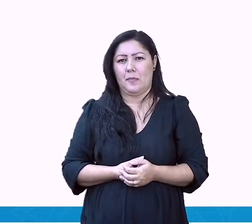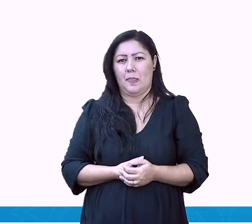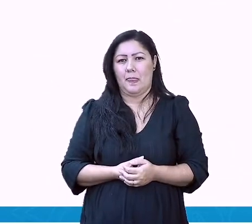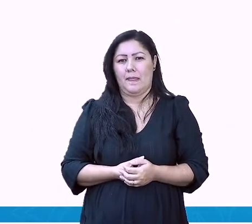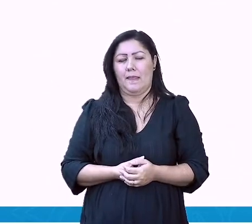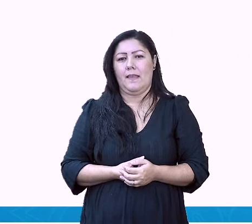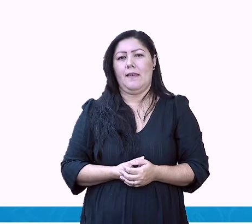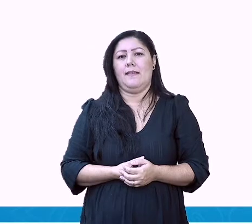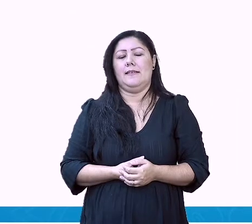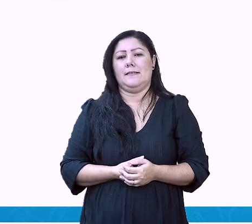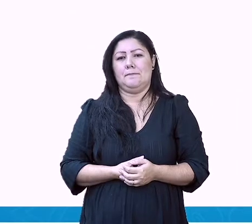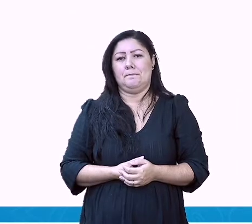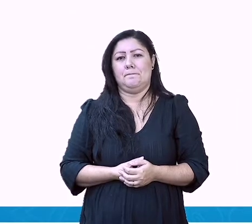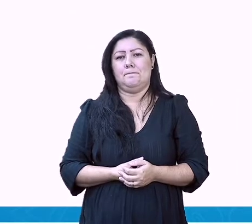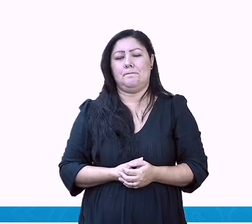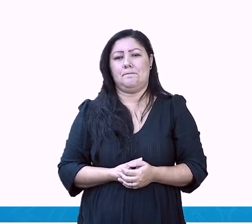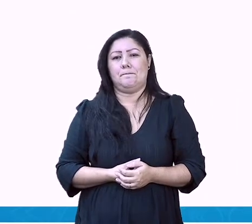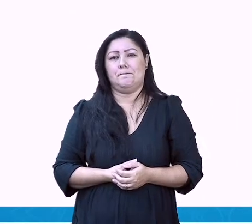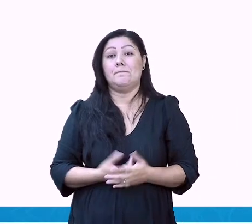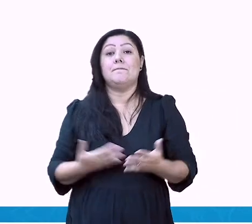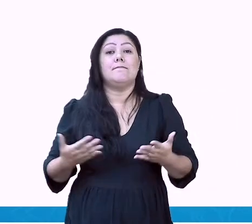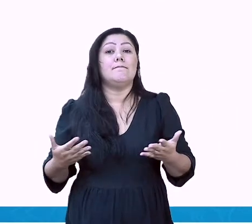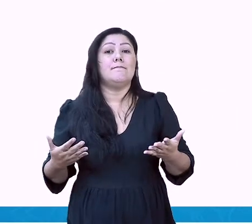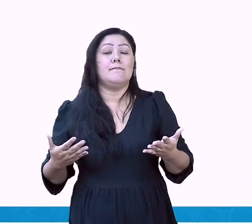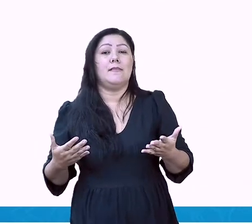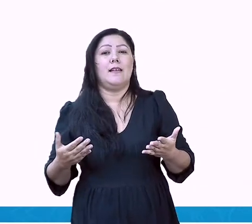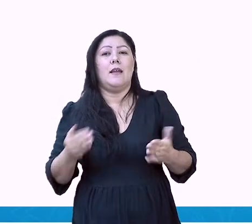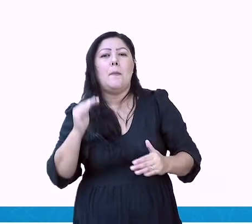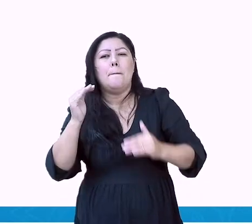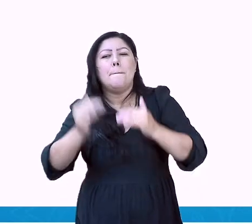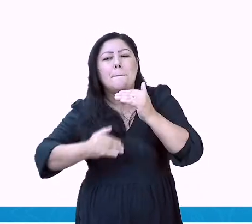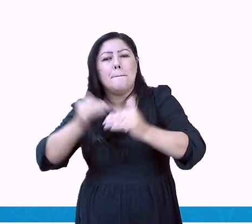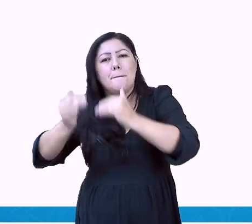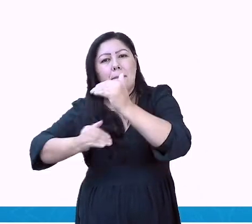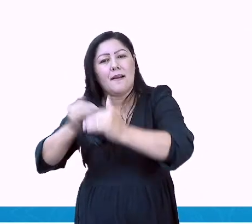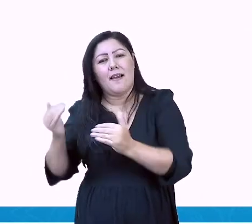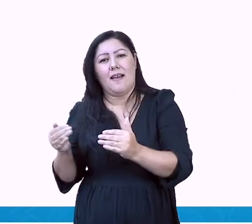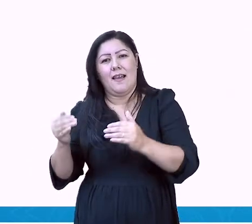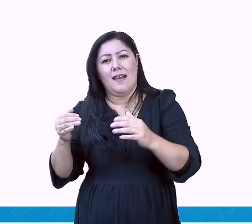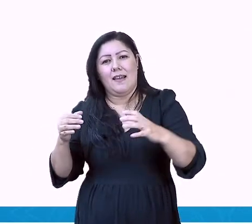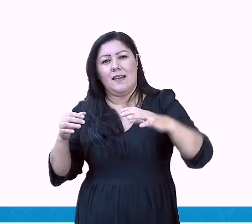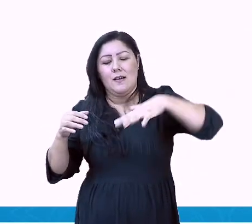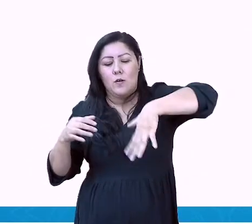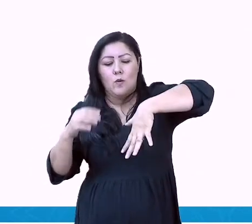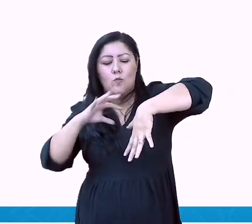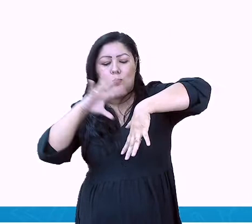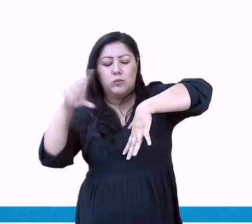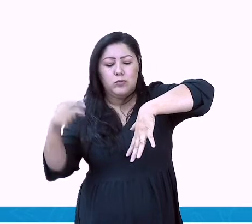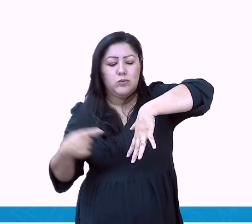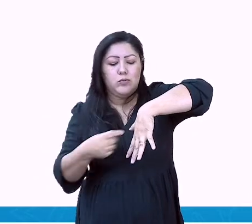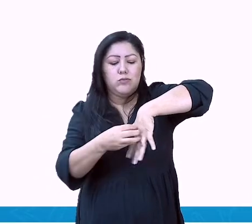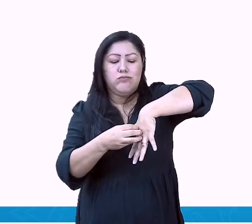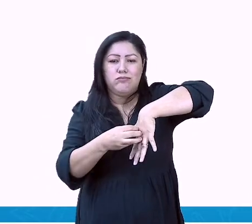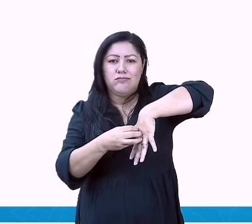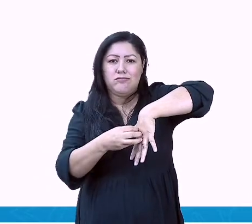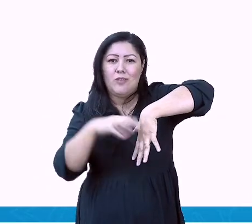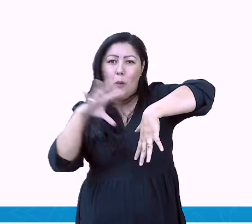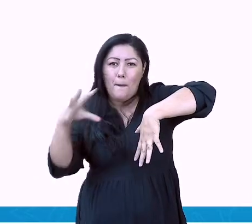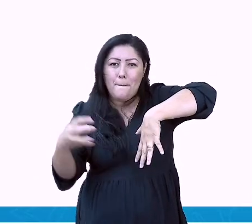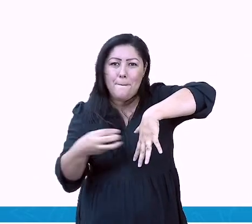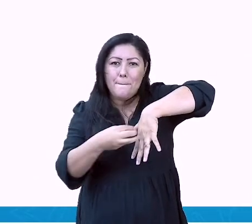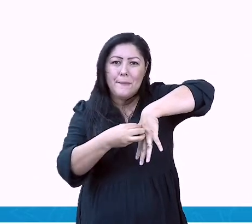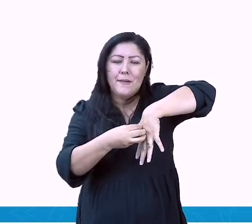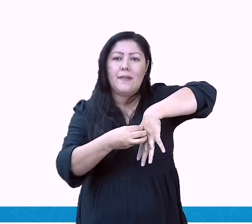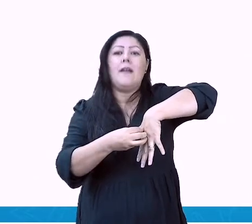no inverno. Tá? E quanto mais para o interior do Brasil, maior é a